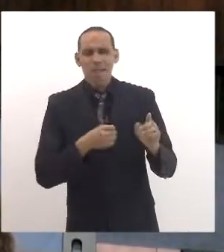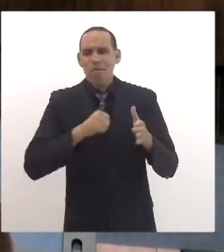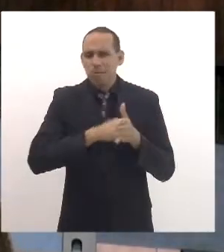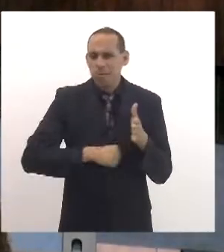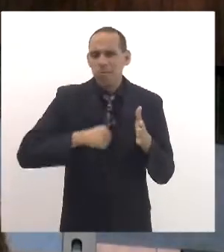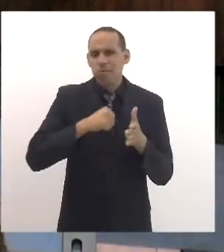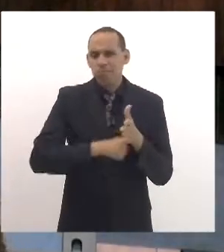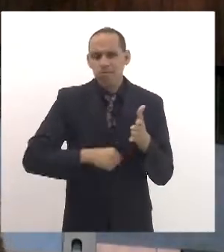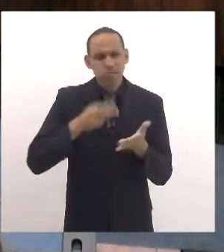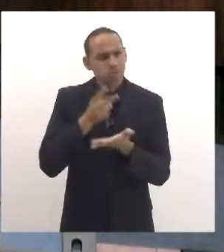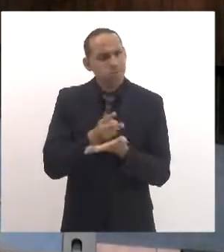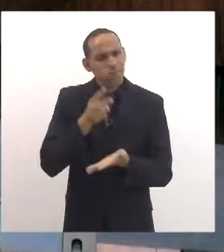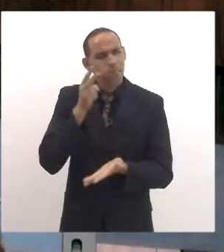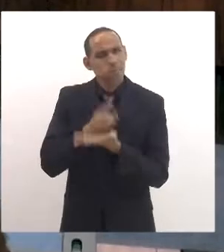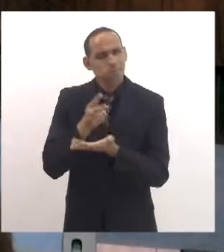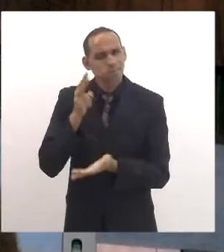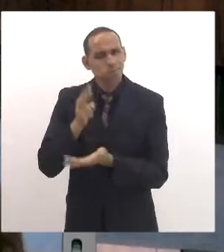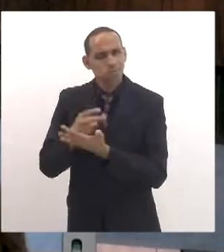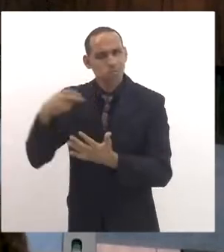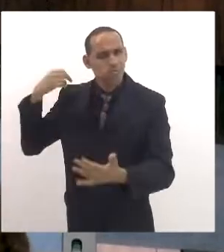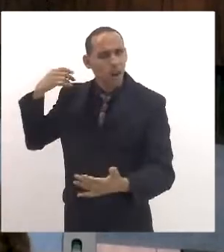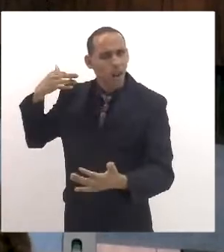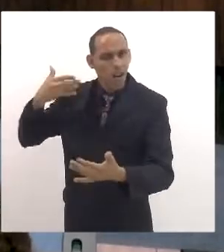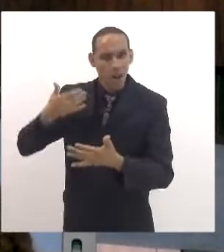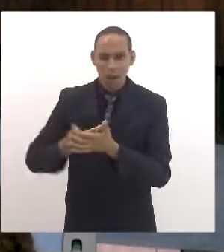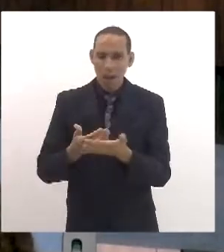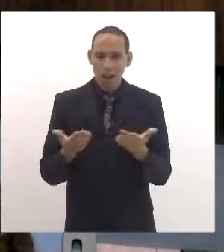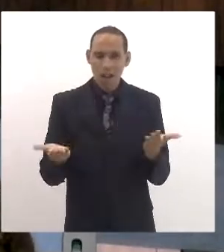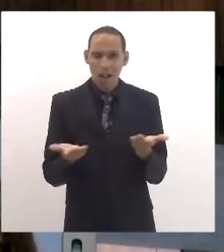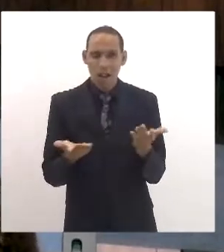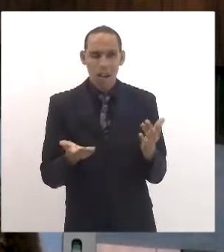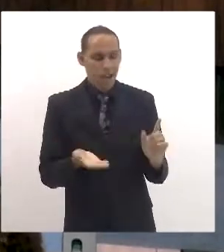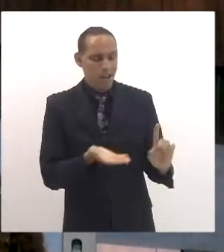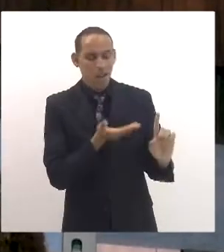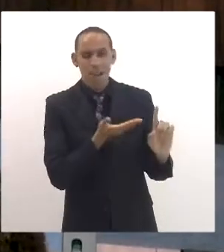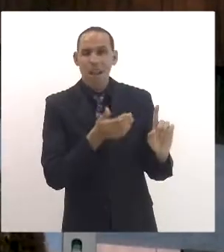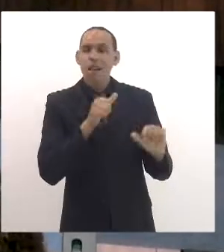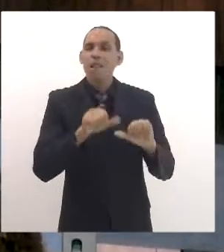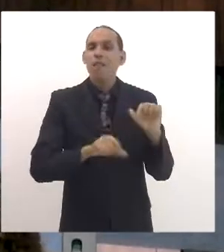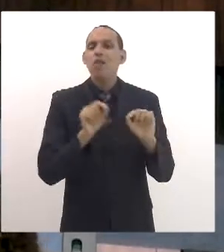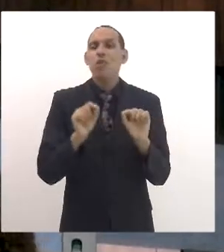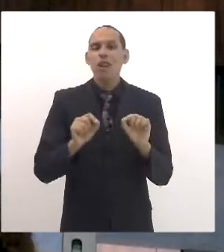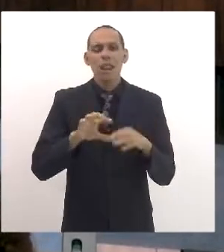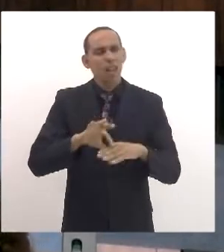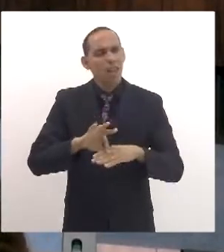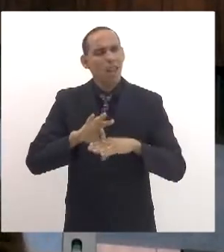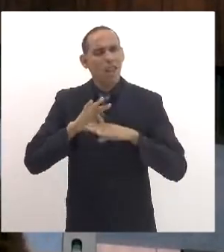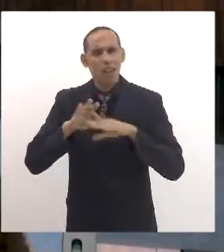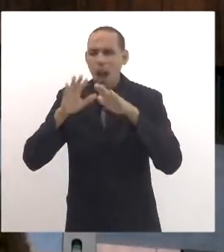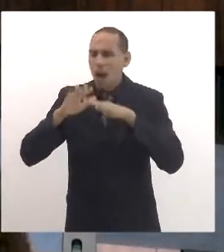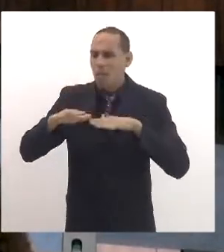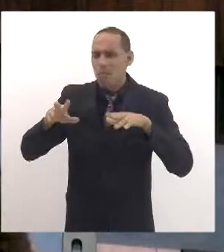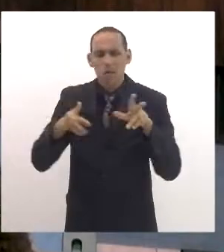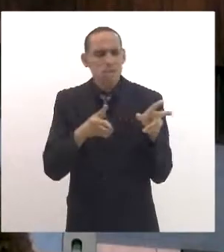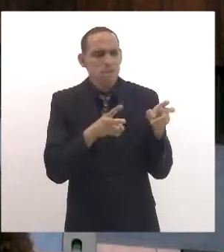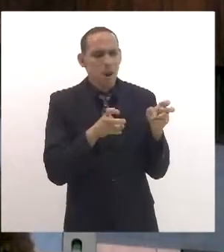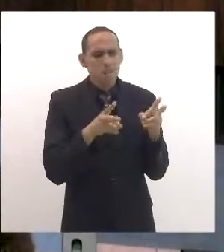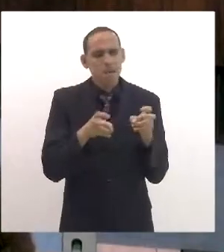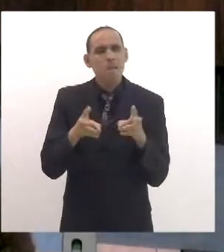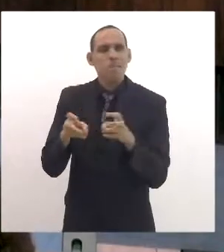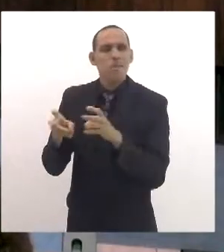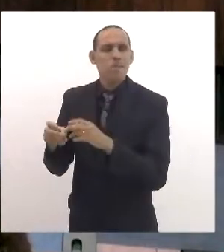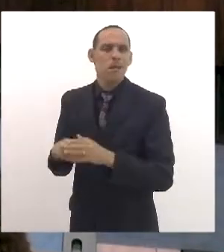incansável, o Manuel Heitor ele se tornou não só uma liderança reconhecida em todos os